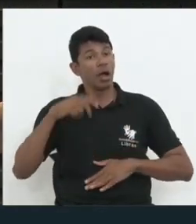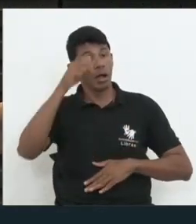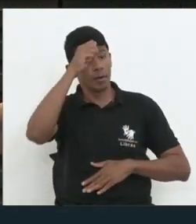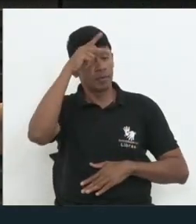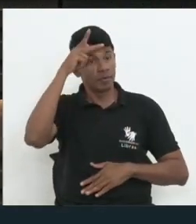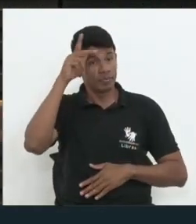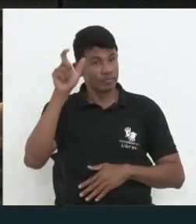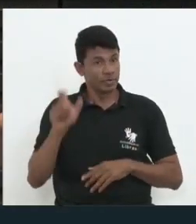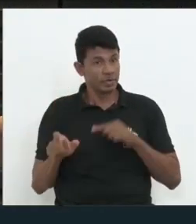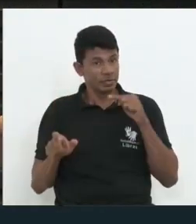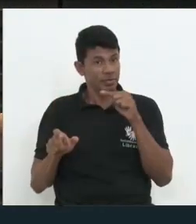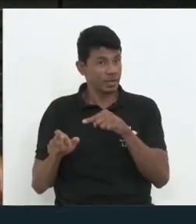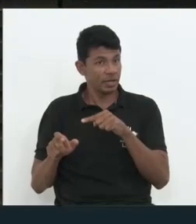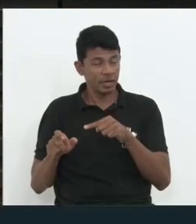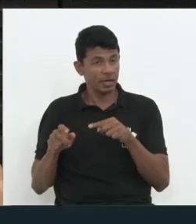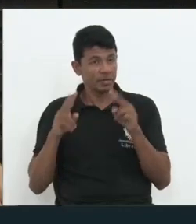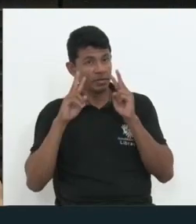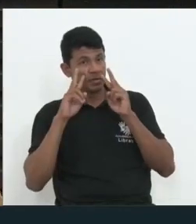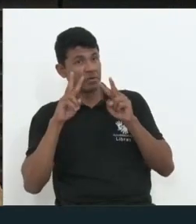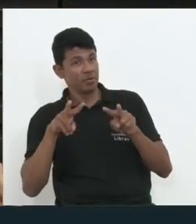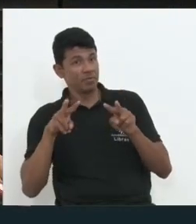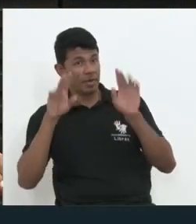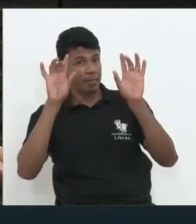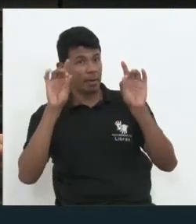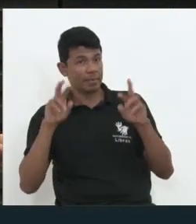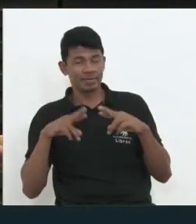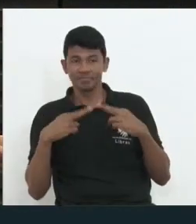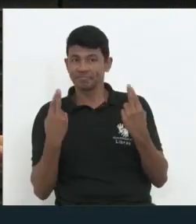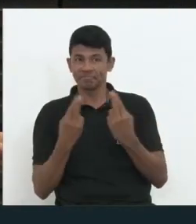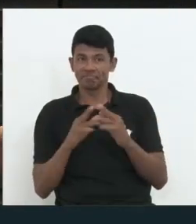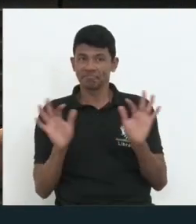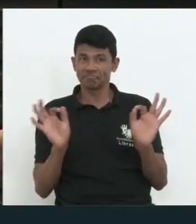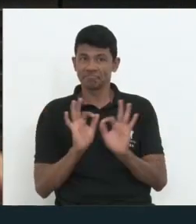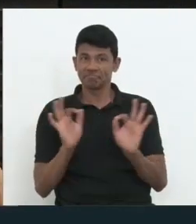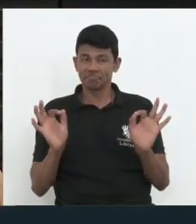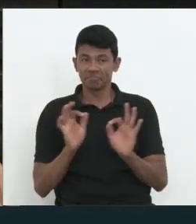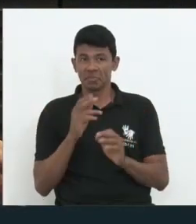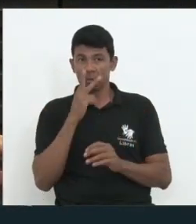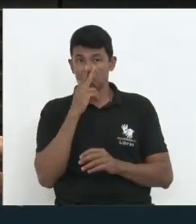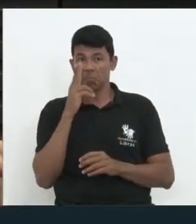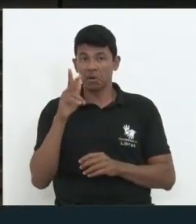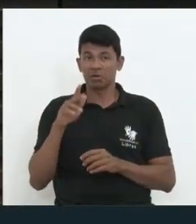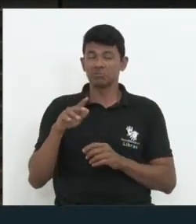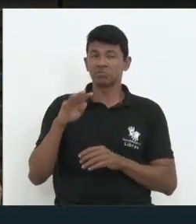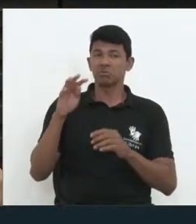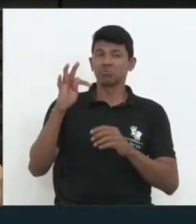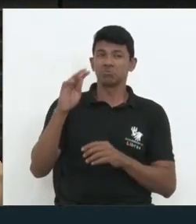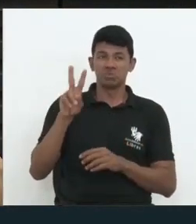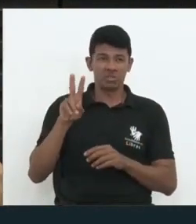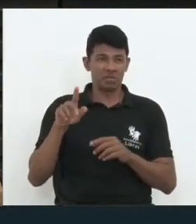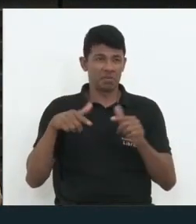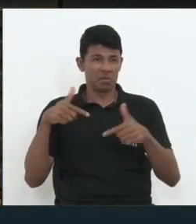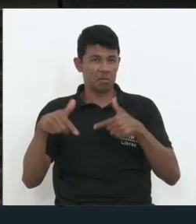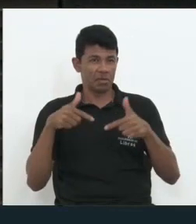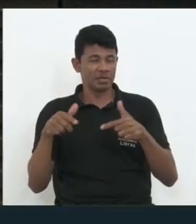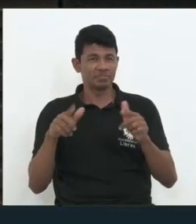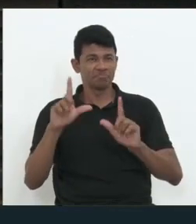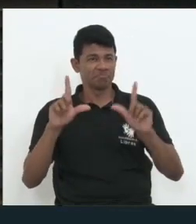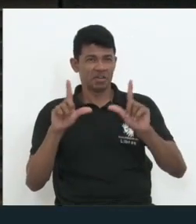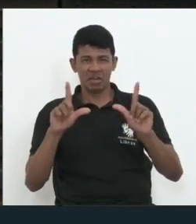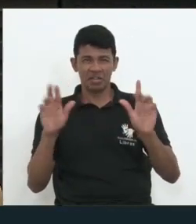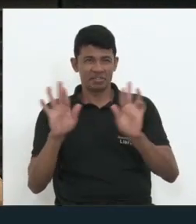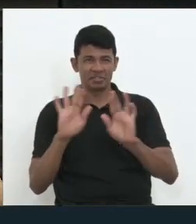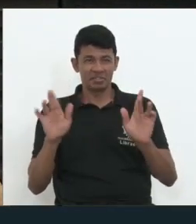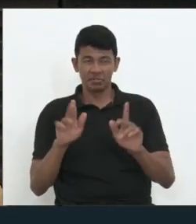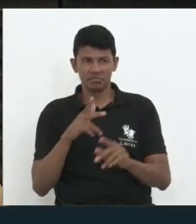sessão. Segundo tem informação, parece que a TV do Passa está queimada e não tem contrato para consertar. Excelência está mais bem informado